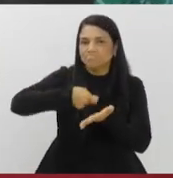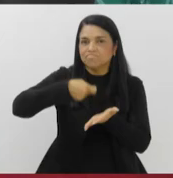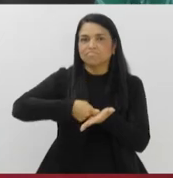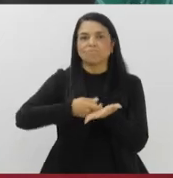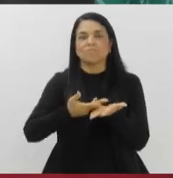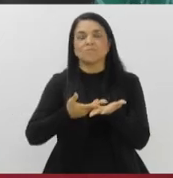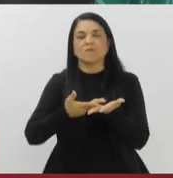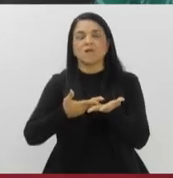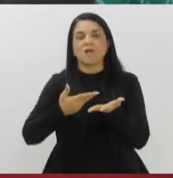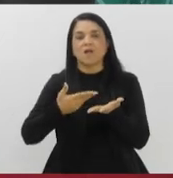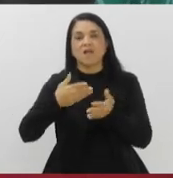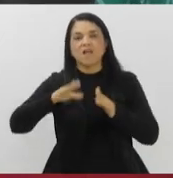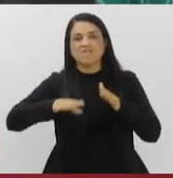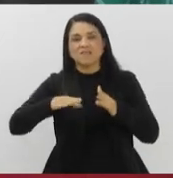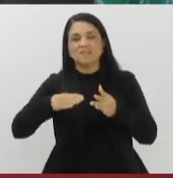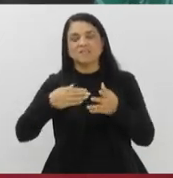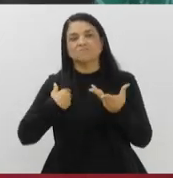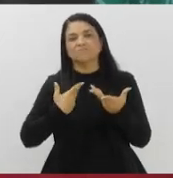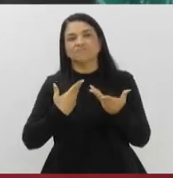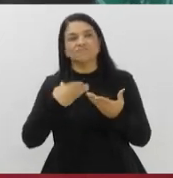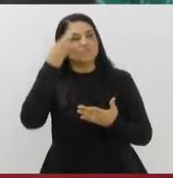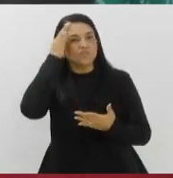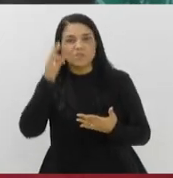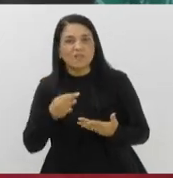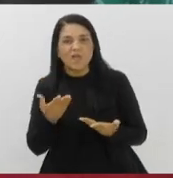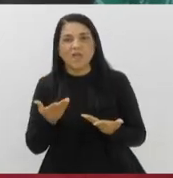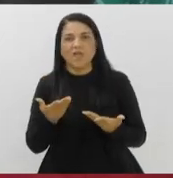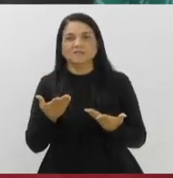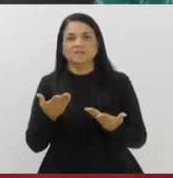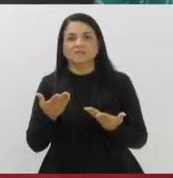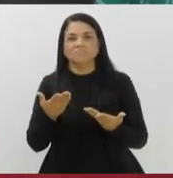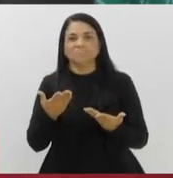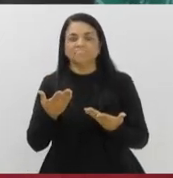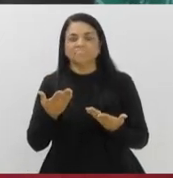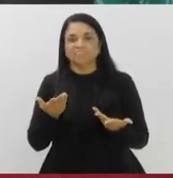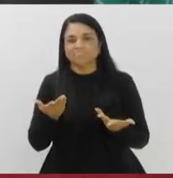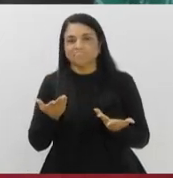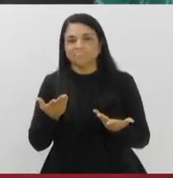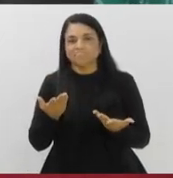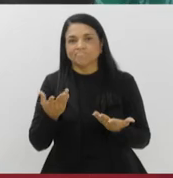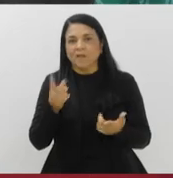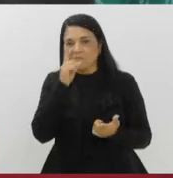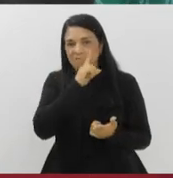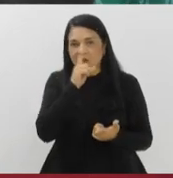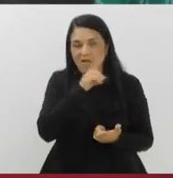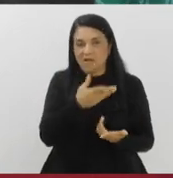é comprometida por conta desse não entendimento. Então, a gente reafirma que a cidade planta e a gente continua em